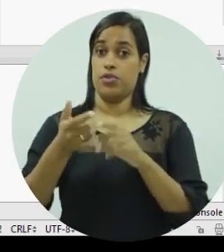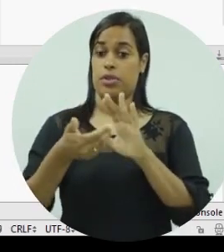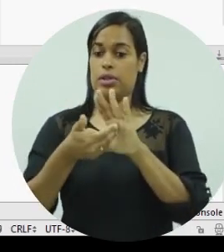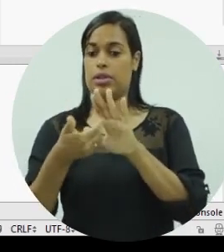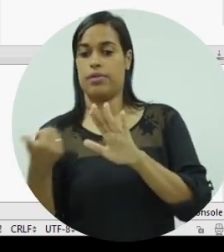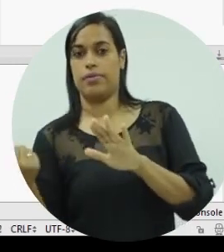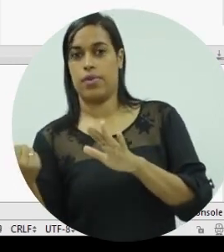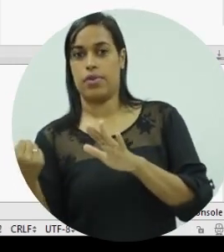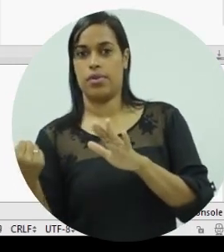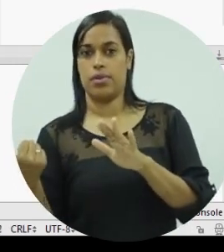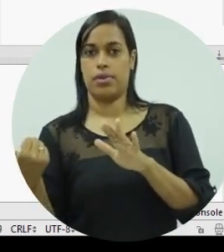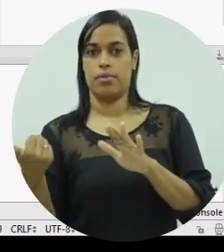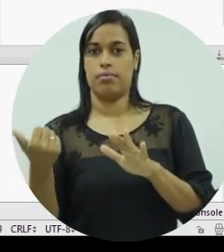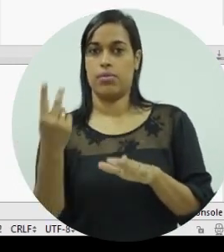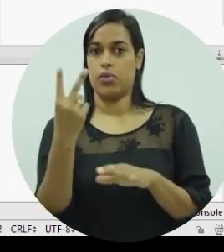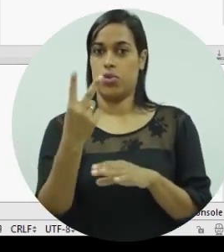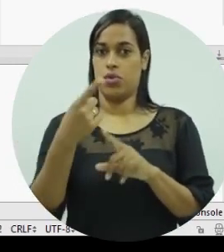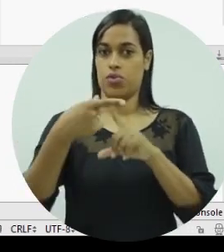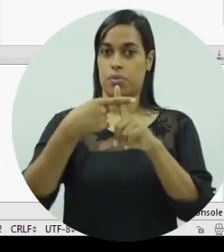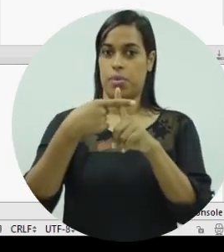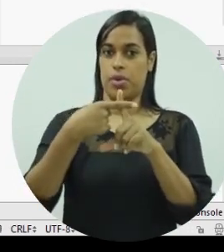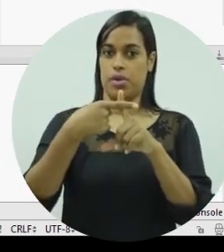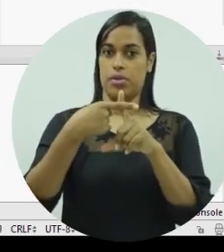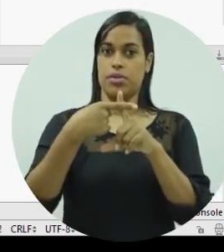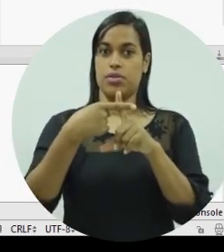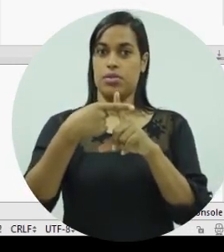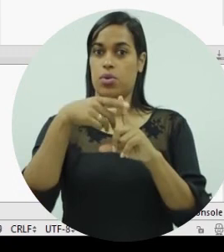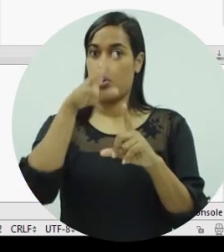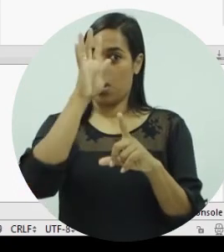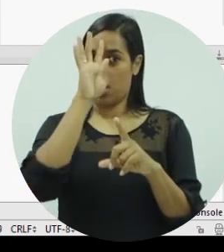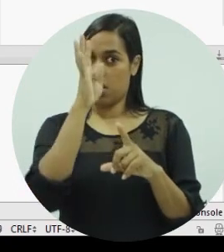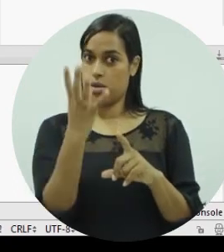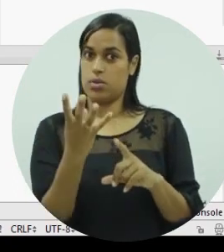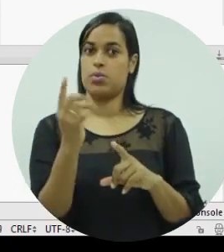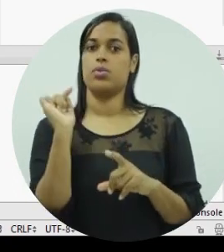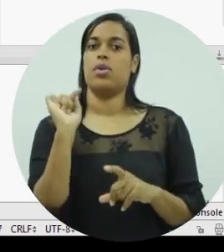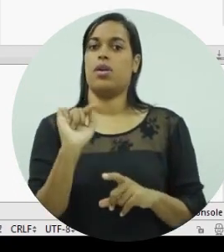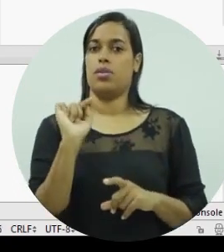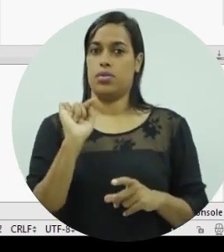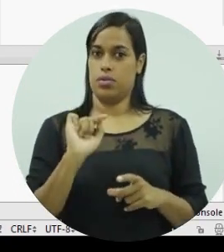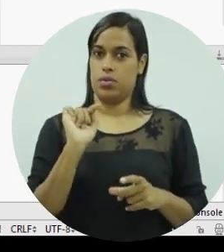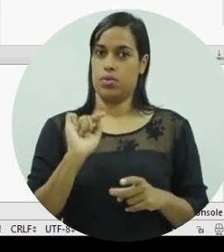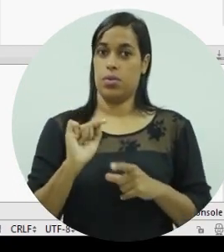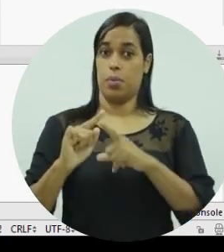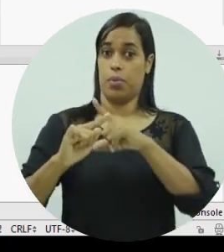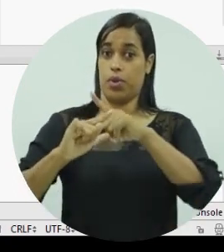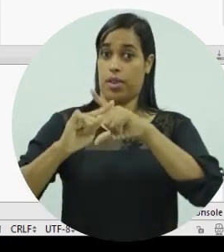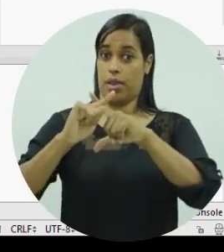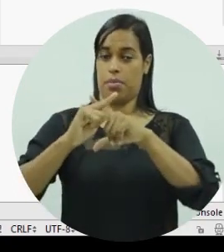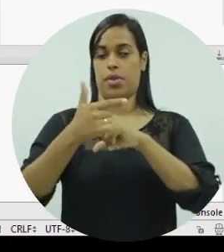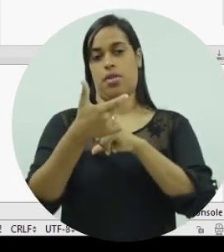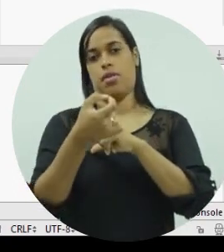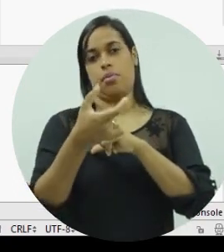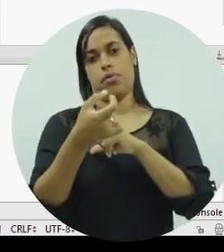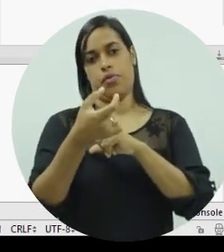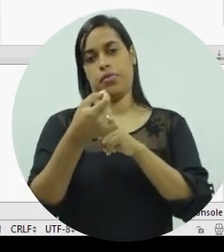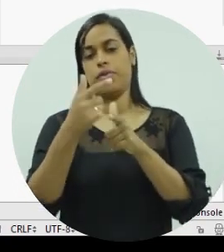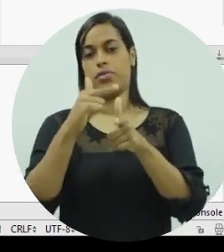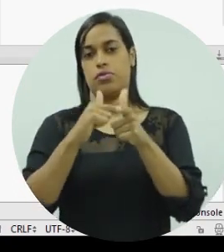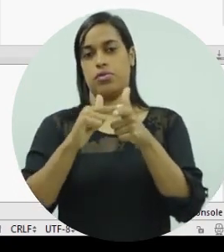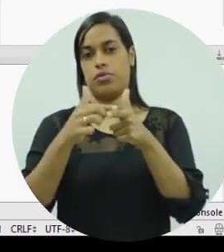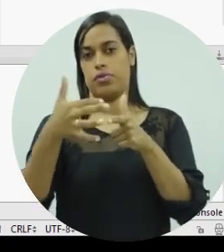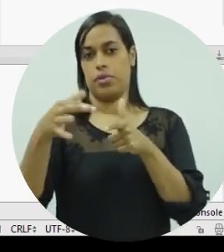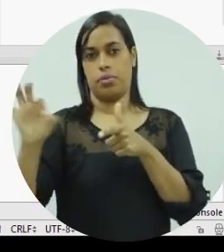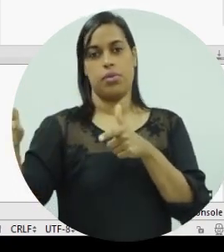executada a expressão externa, no caso, o 2 mais o resultado daqui, multiplicado por